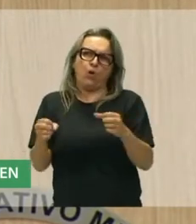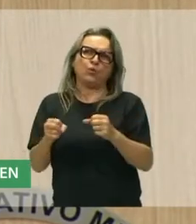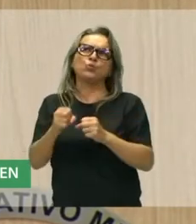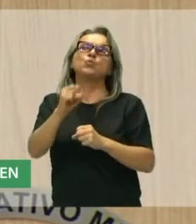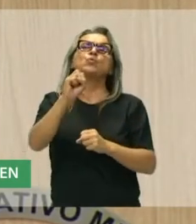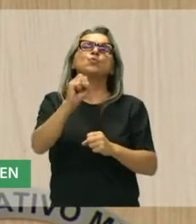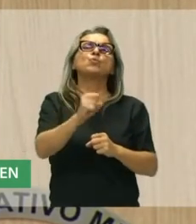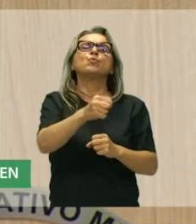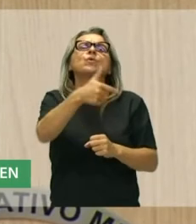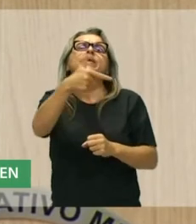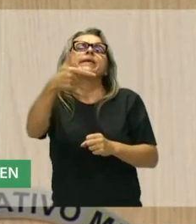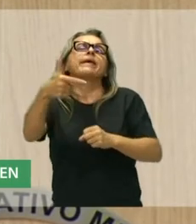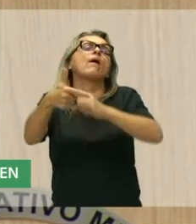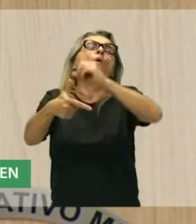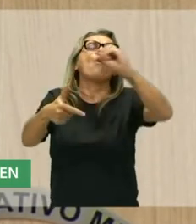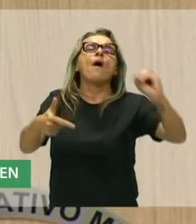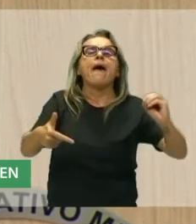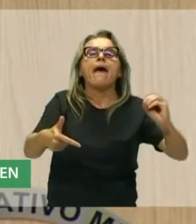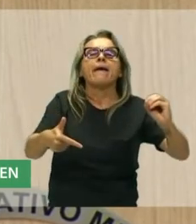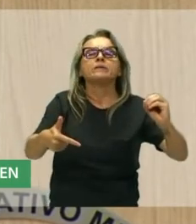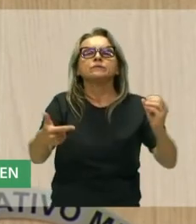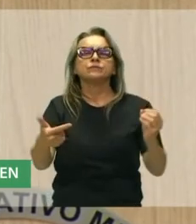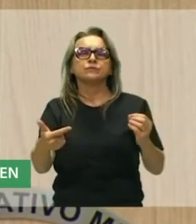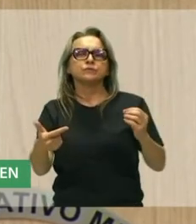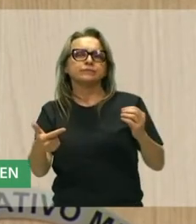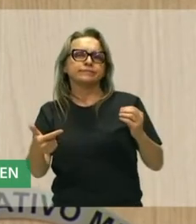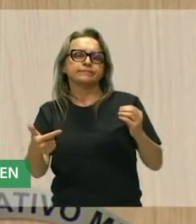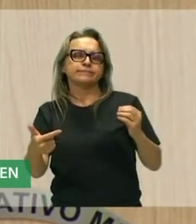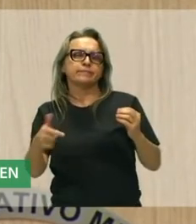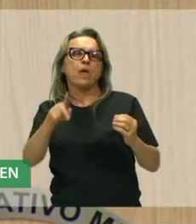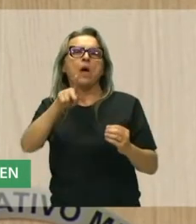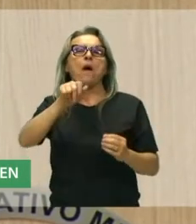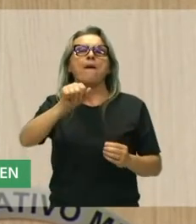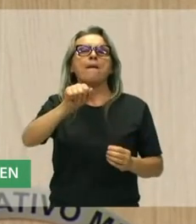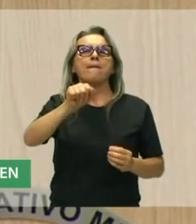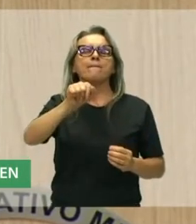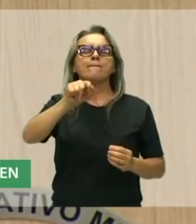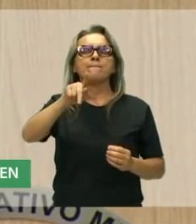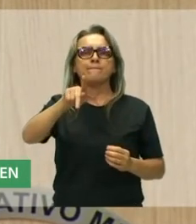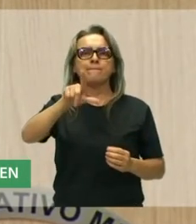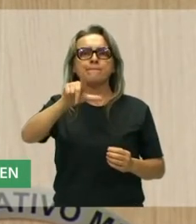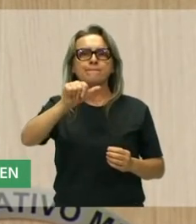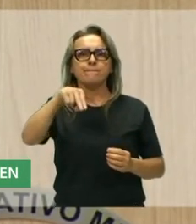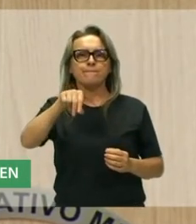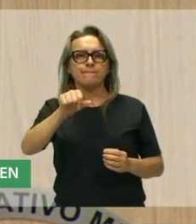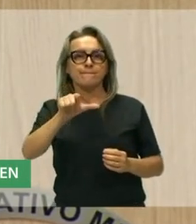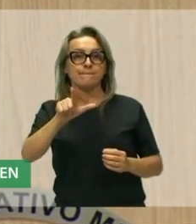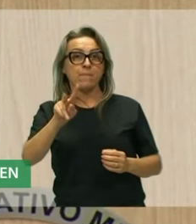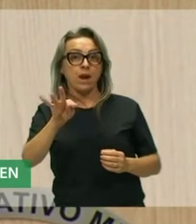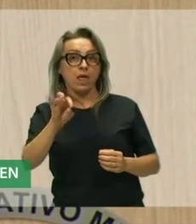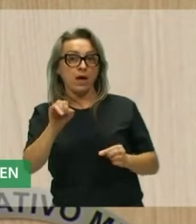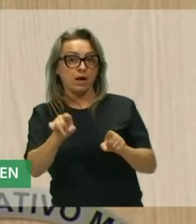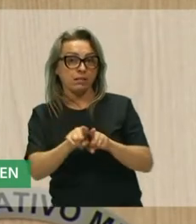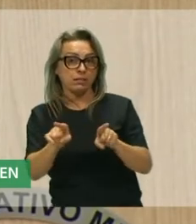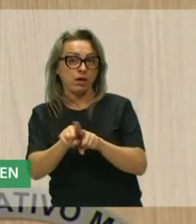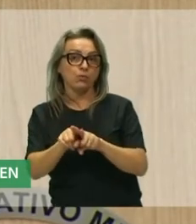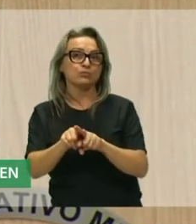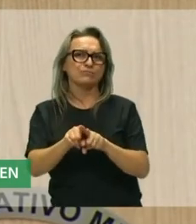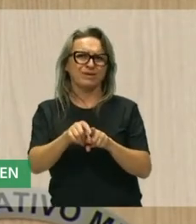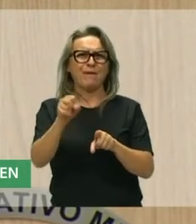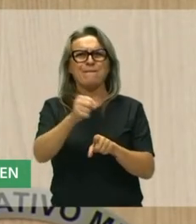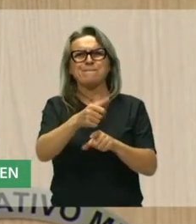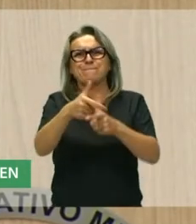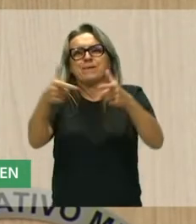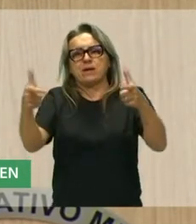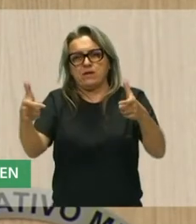tudo mais. Então, isso é óbvio que vai acabar agravando cada vez mais. Porque